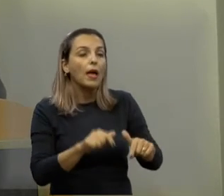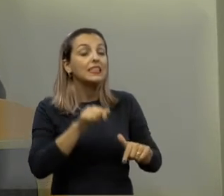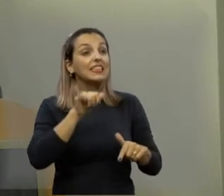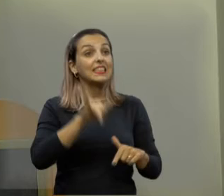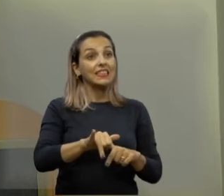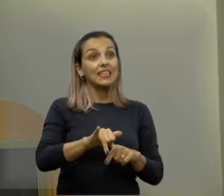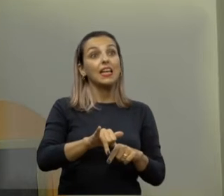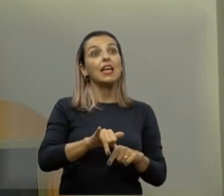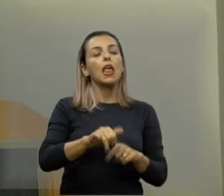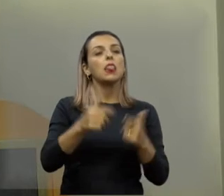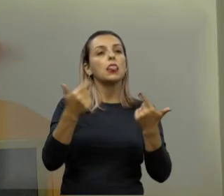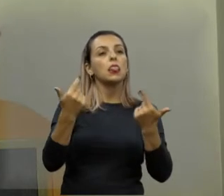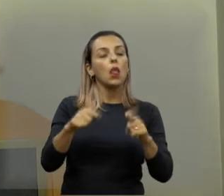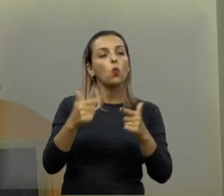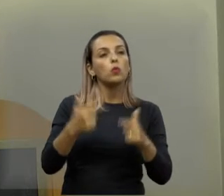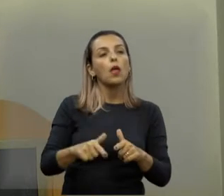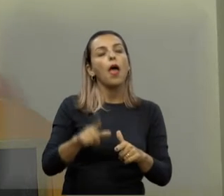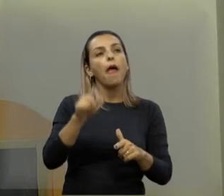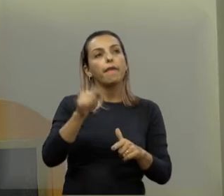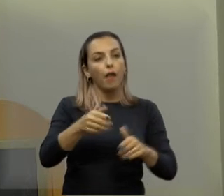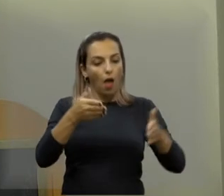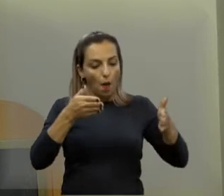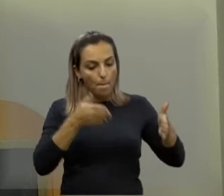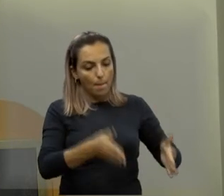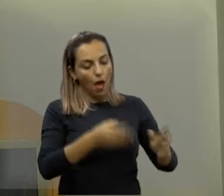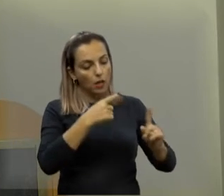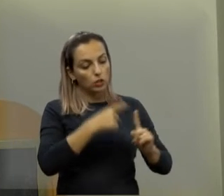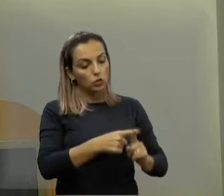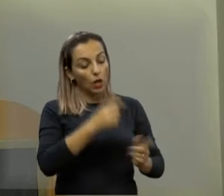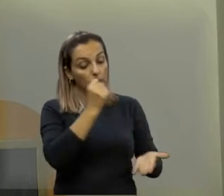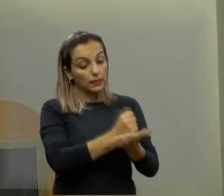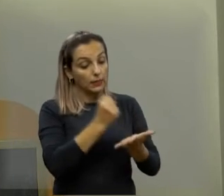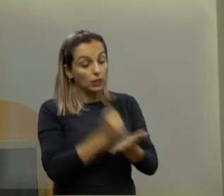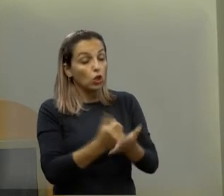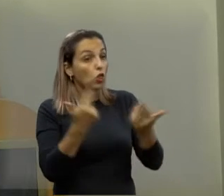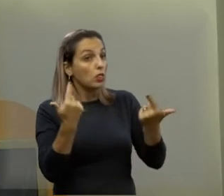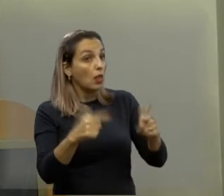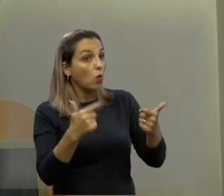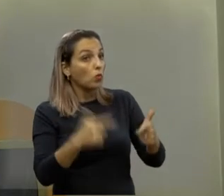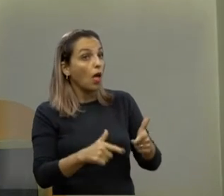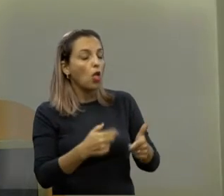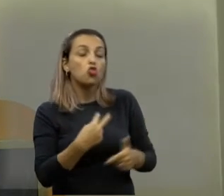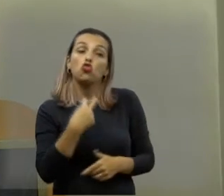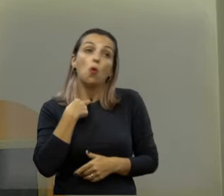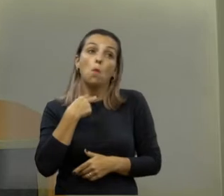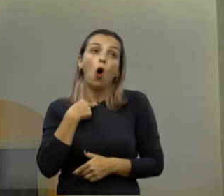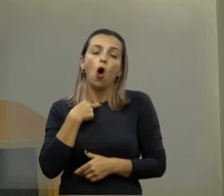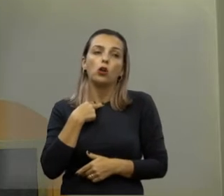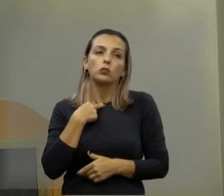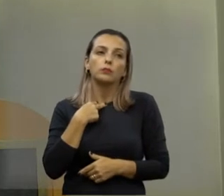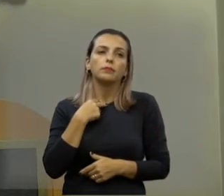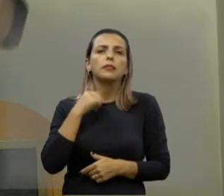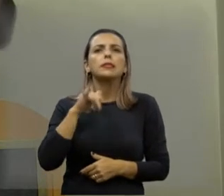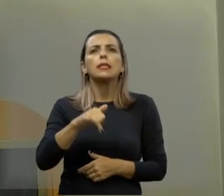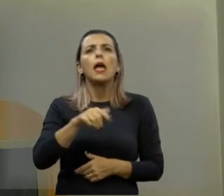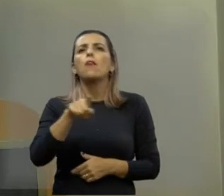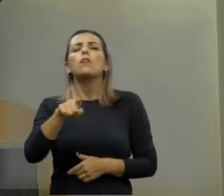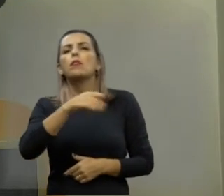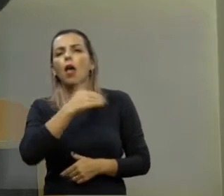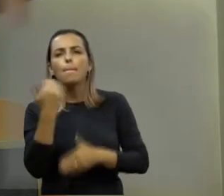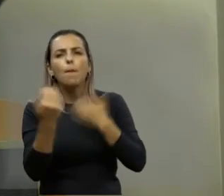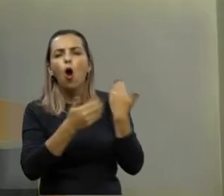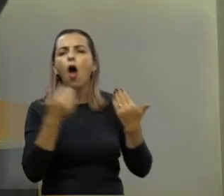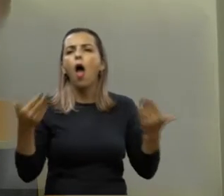a sua registro lá então estão falando para pessoa com a se você morreu